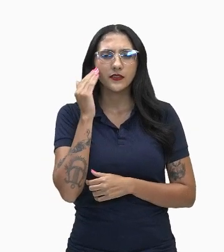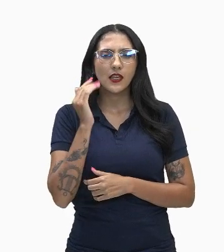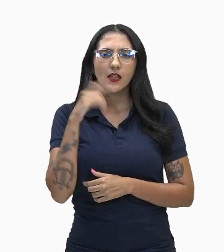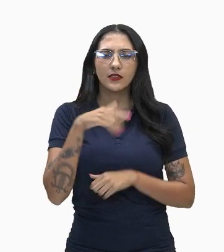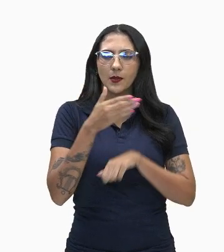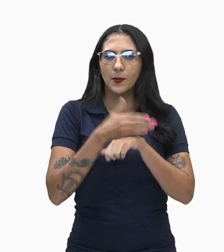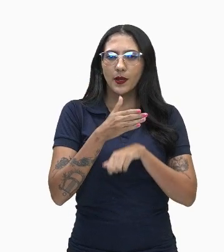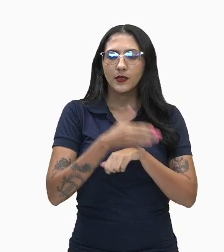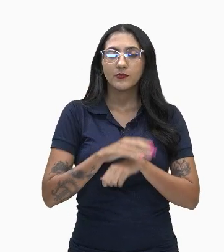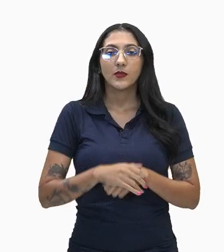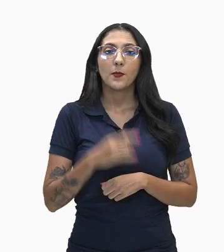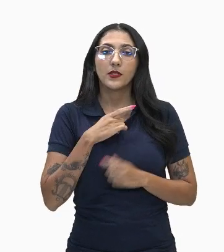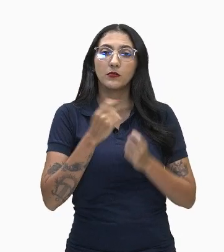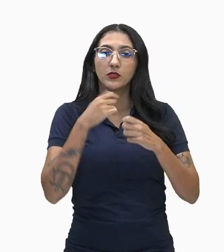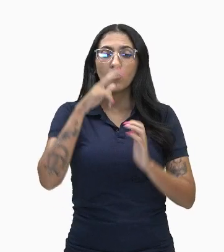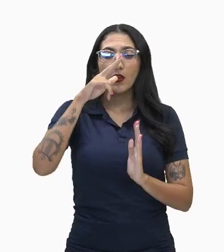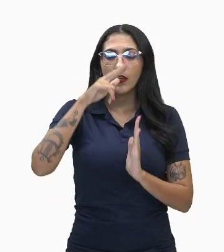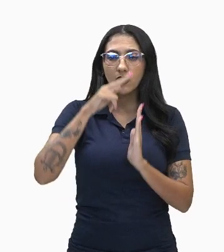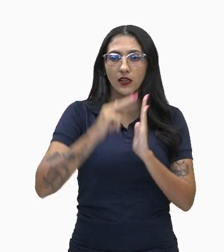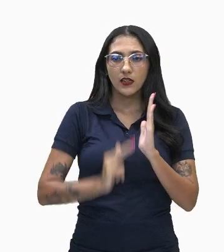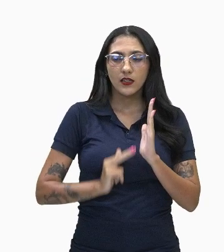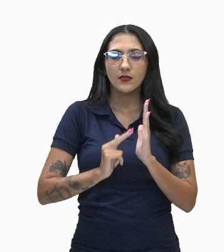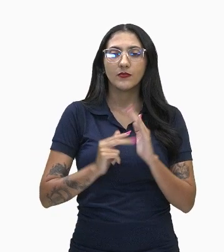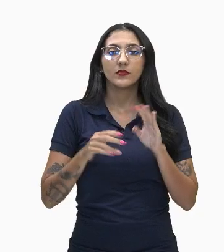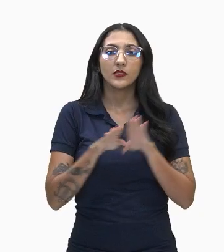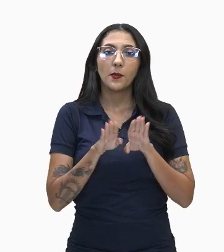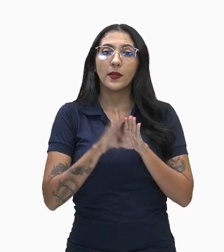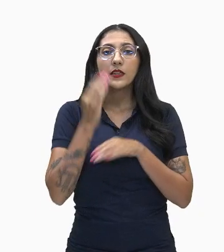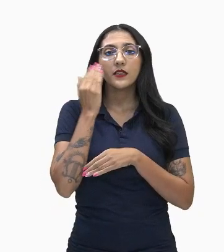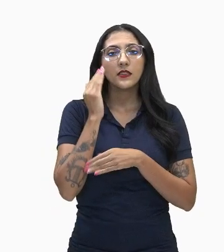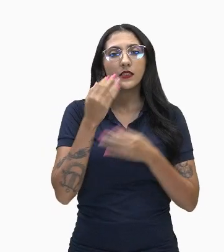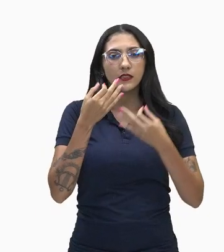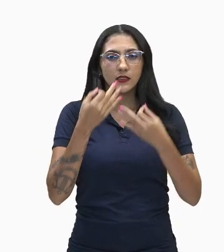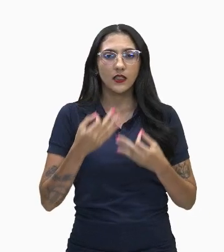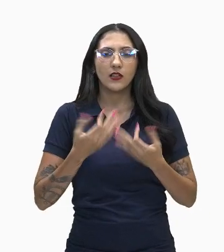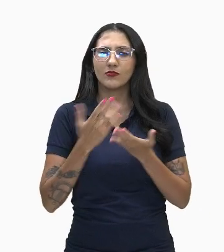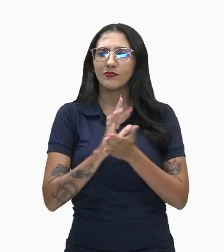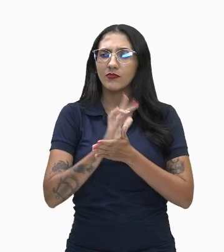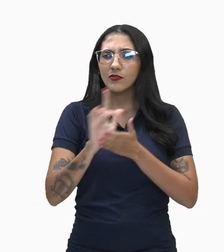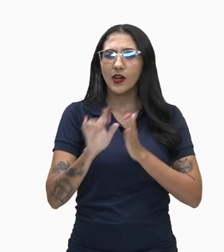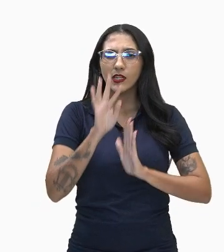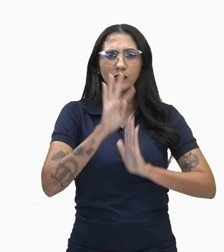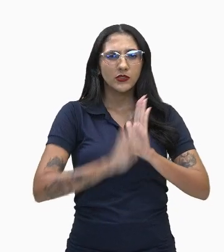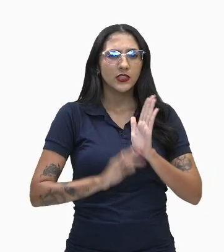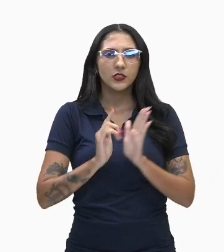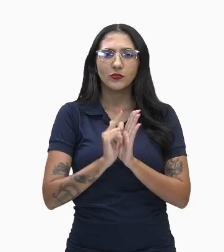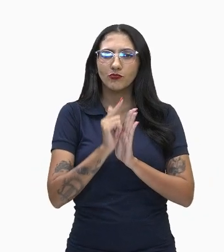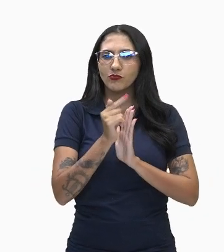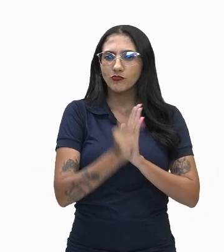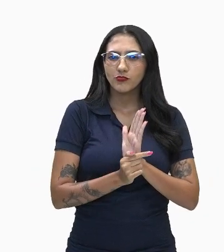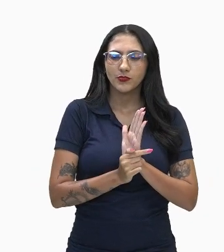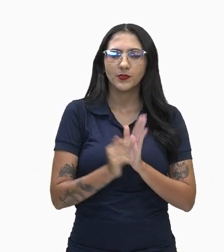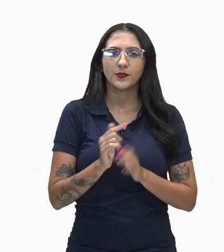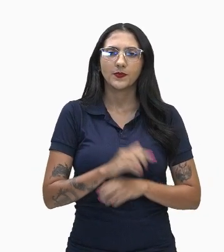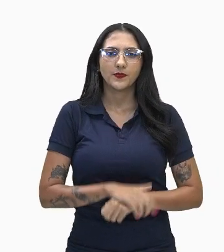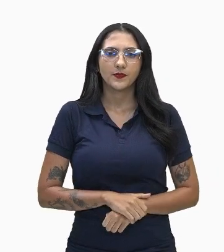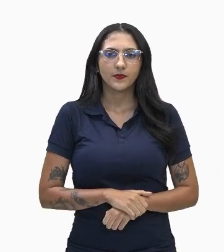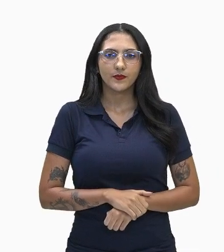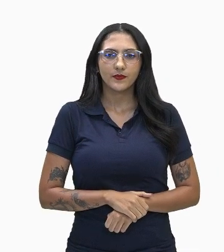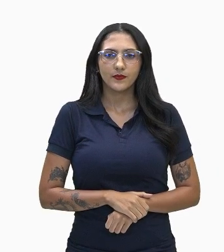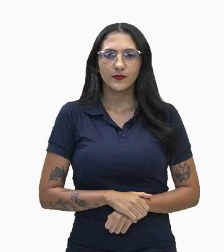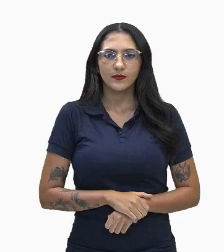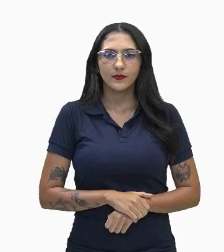é para ler e compreender com autonomia texto de diversos gêneros. Então, aqui, quando a